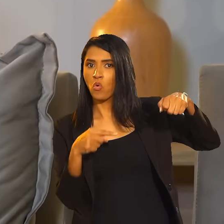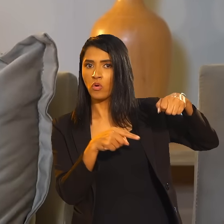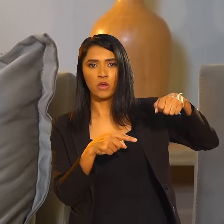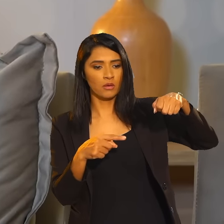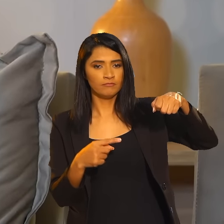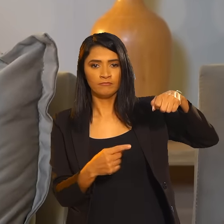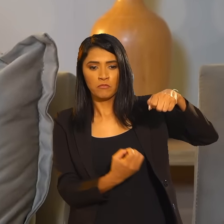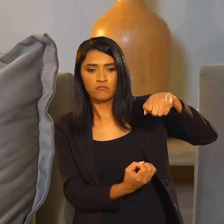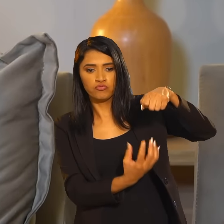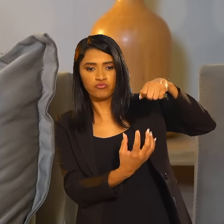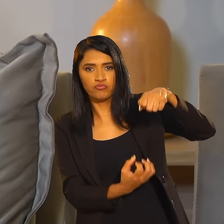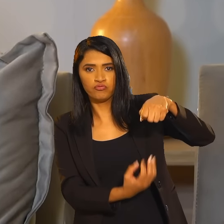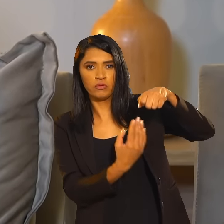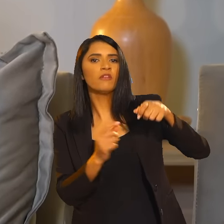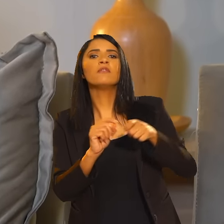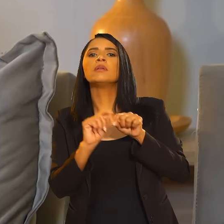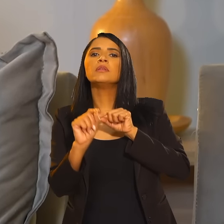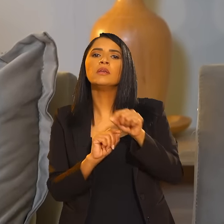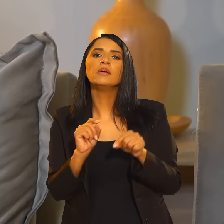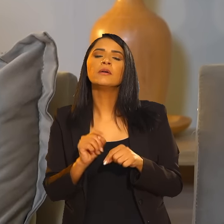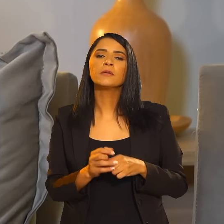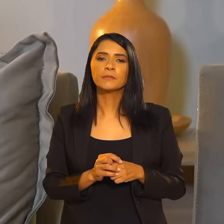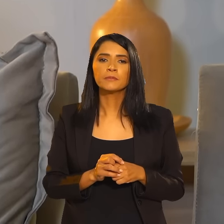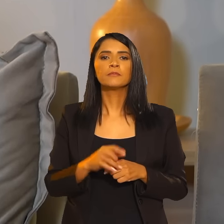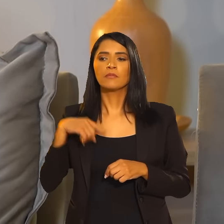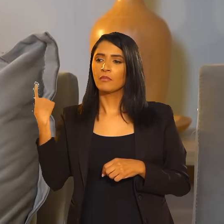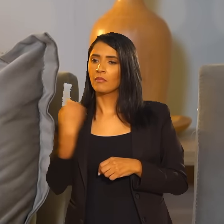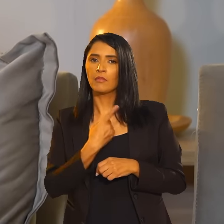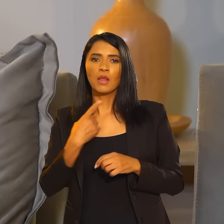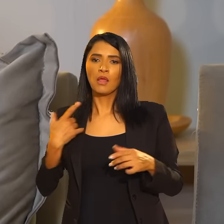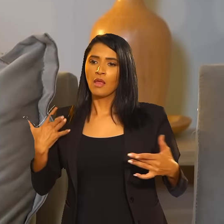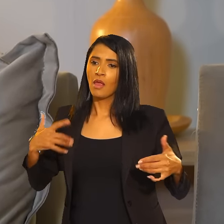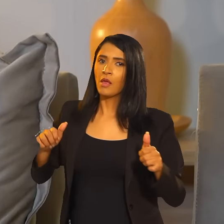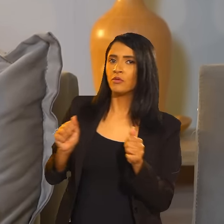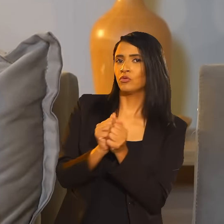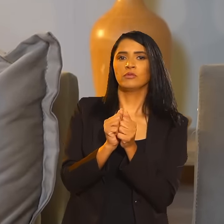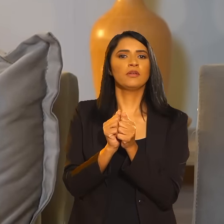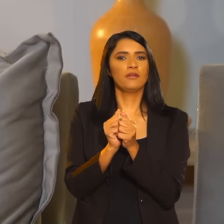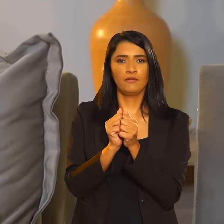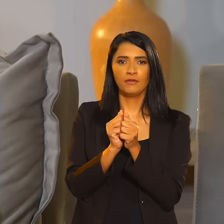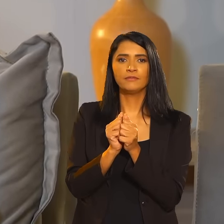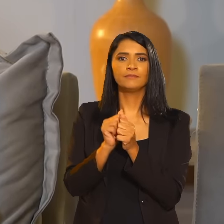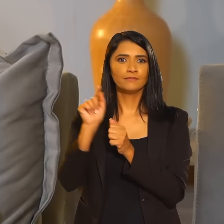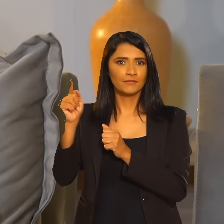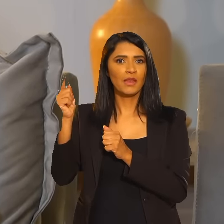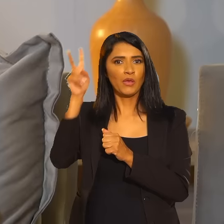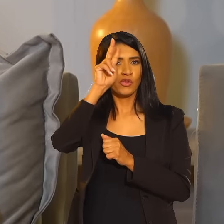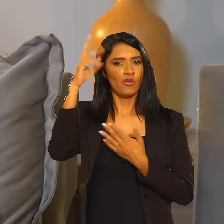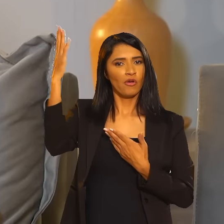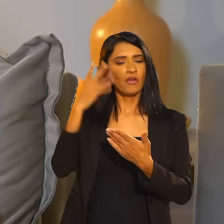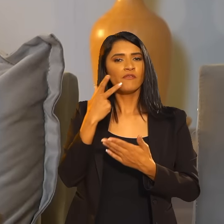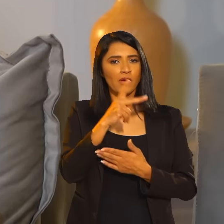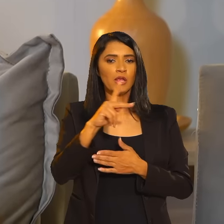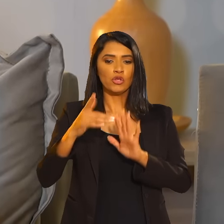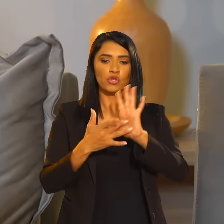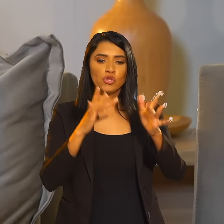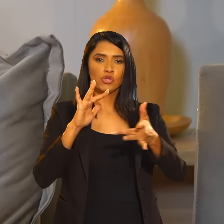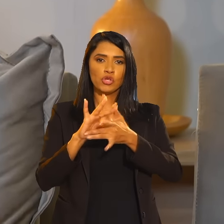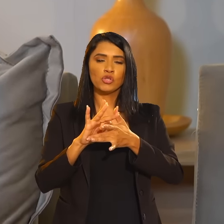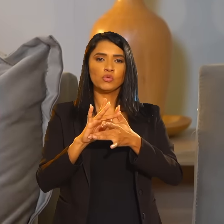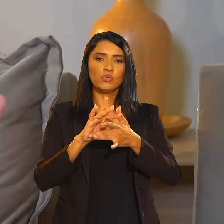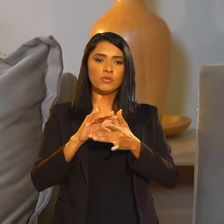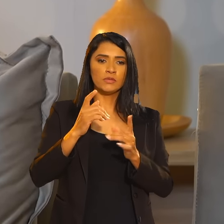era uma só. Então o que fazia com a gente? Juntava a gente. A parábola aqui está falando que Jesus acende a lamparina e